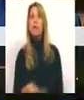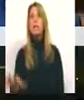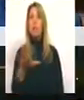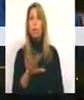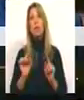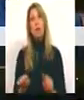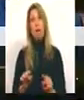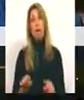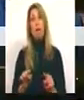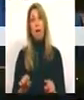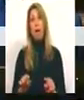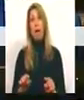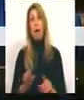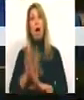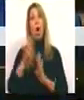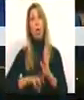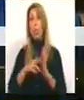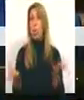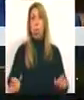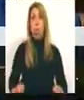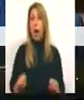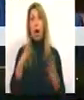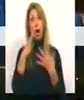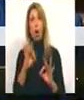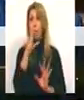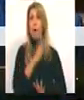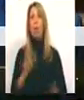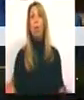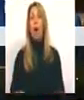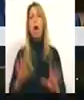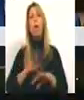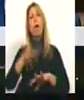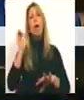que essa situação não está regularizada. Relativamente às remunerações,